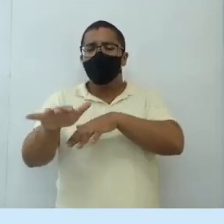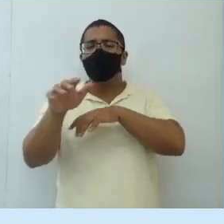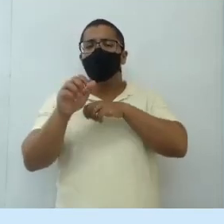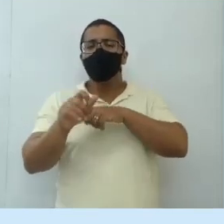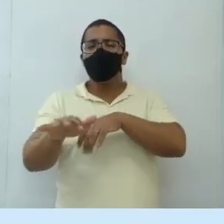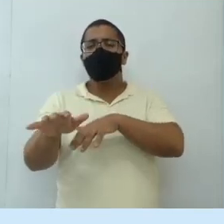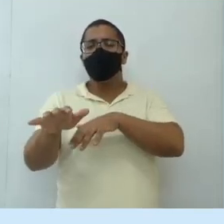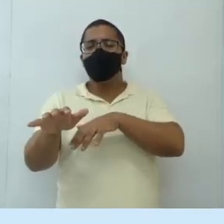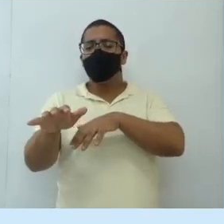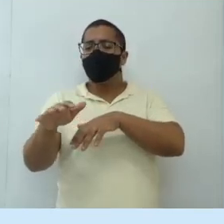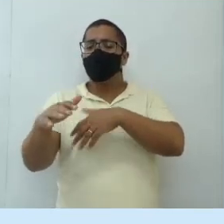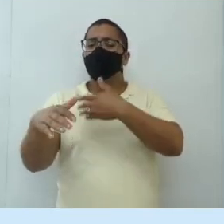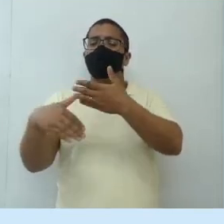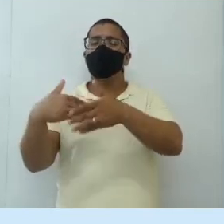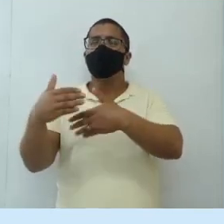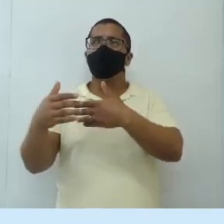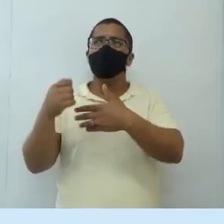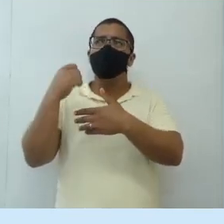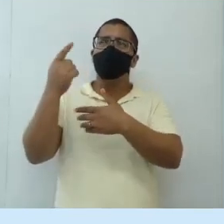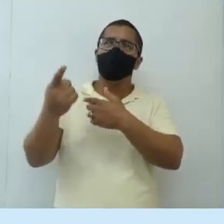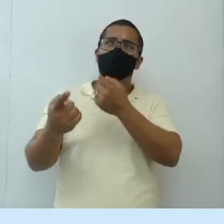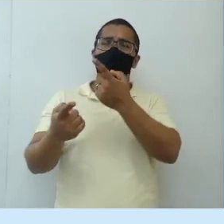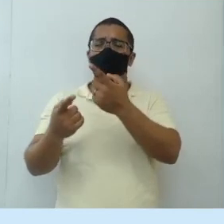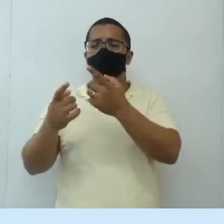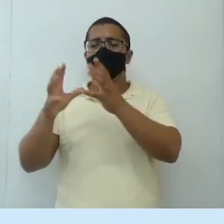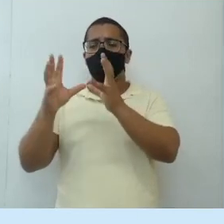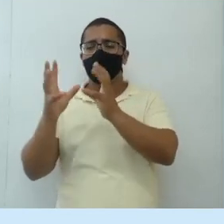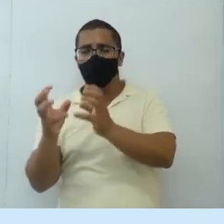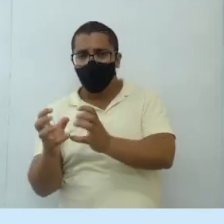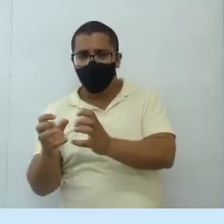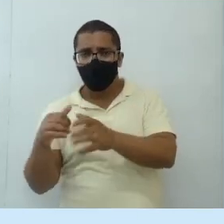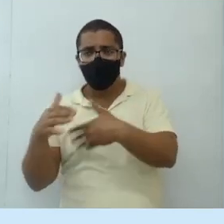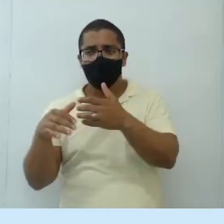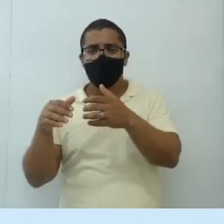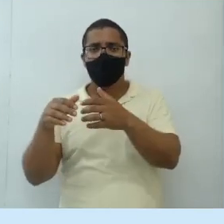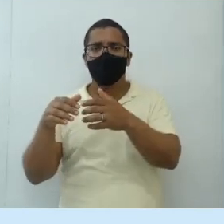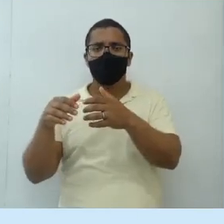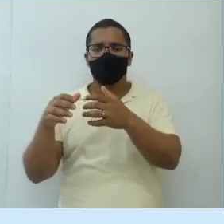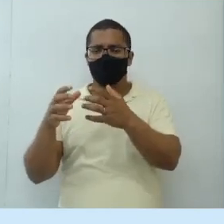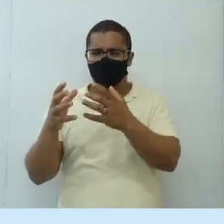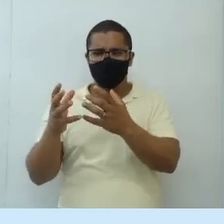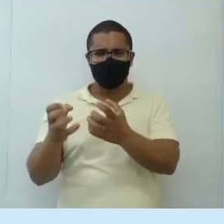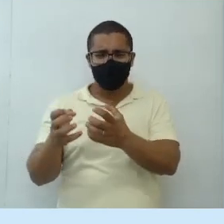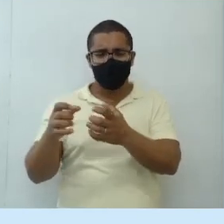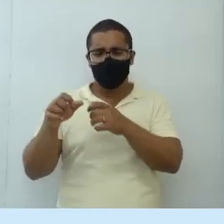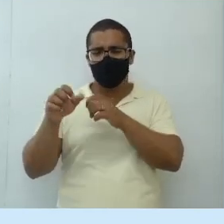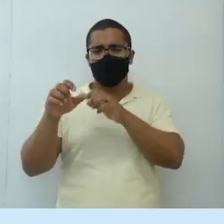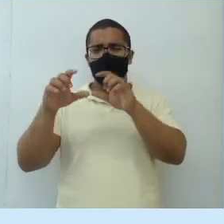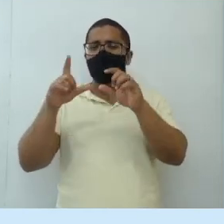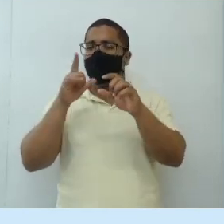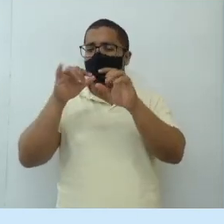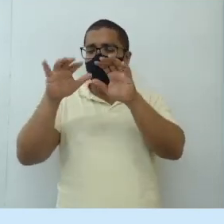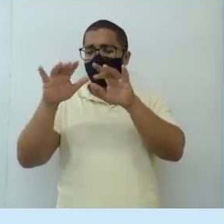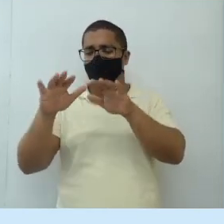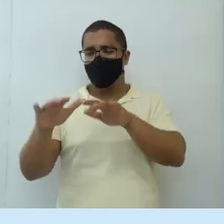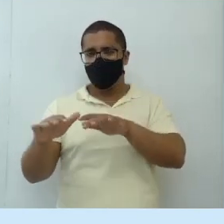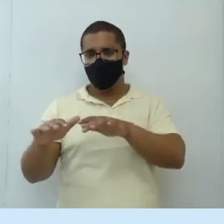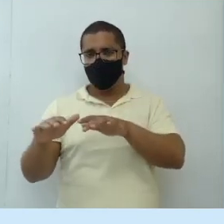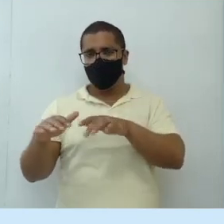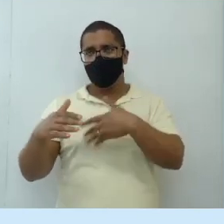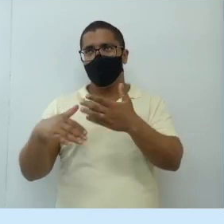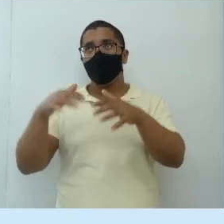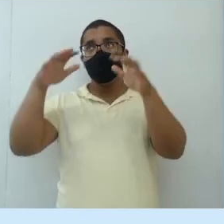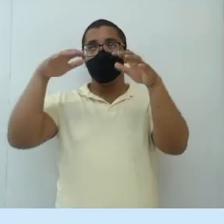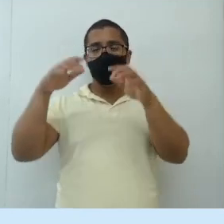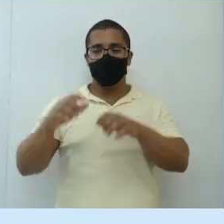tem a água Às vezes tem na época de seca e seca na água de chuva